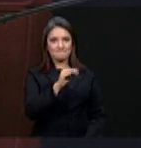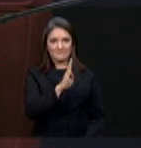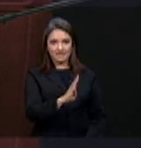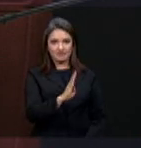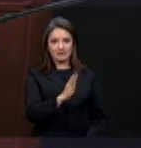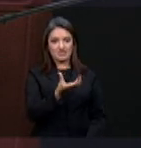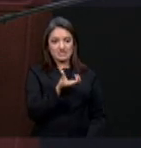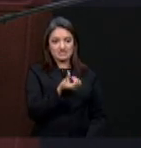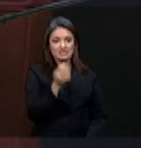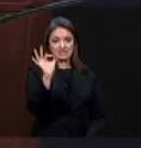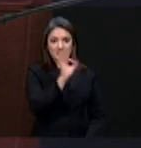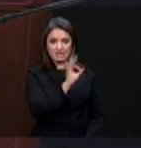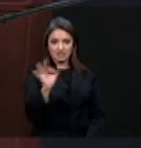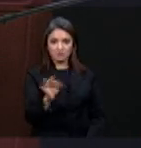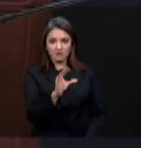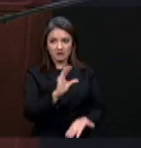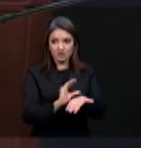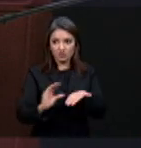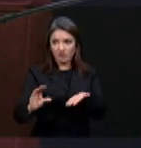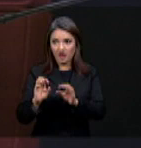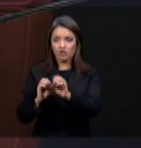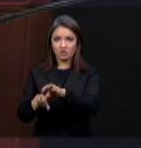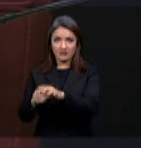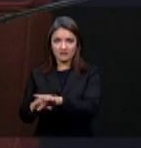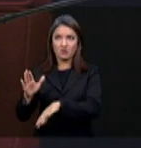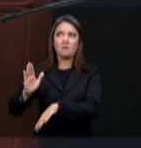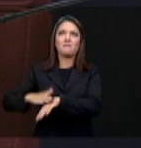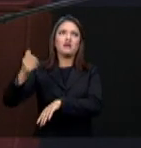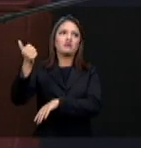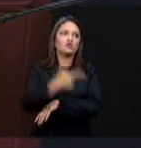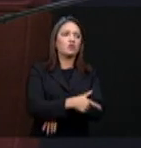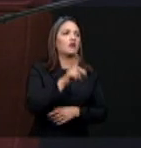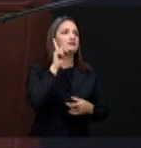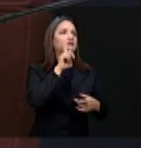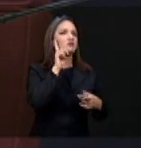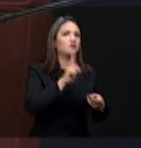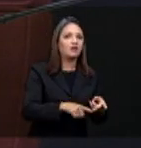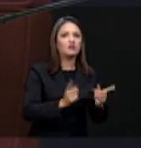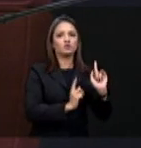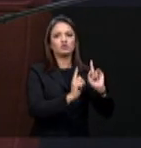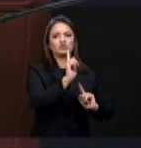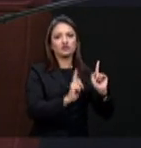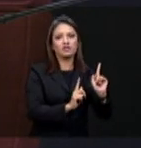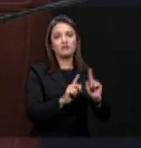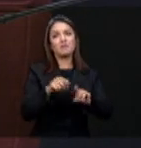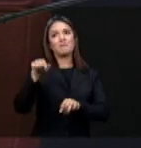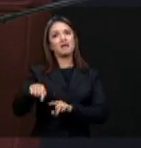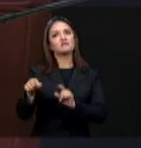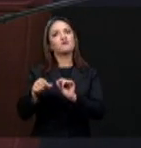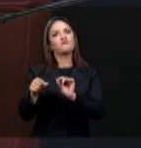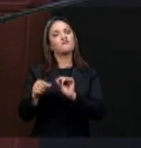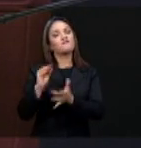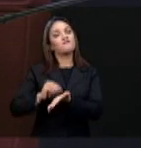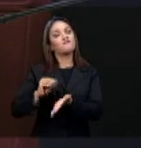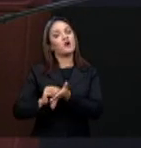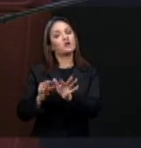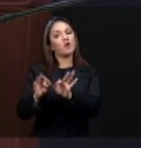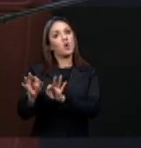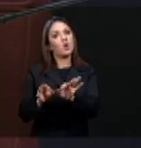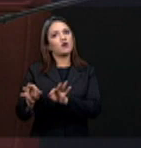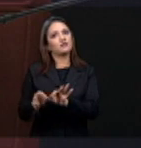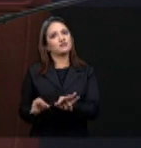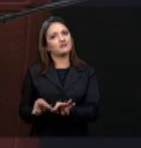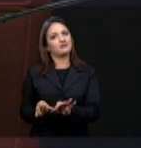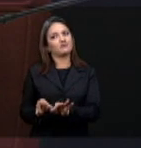em educação que é mais gasto Estados Unidos mais do que gasta o Chile mas nós gastamos mal nós precisamos rediscutir nosso